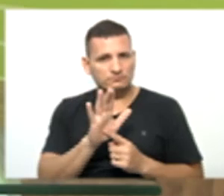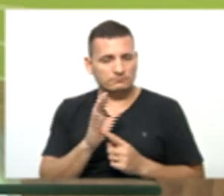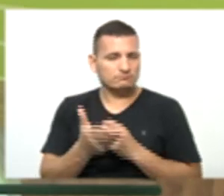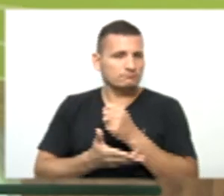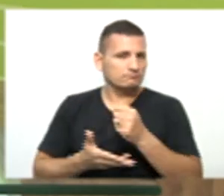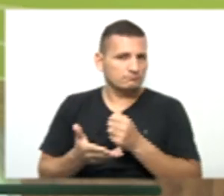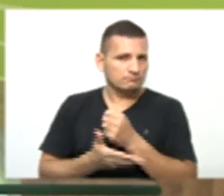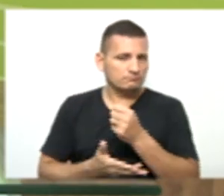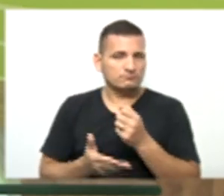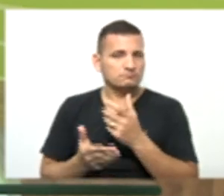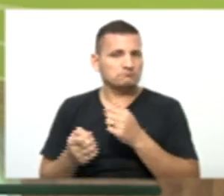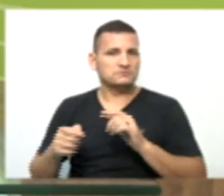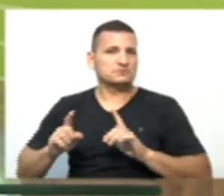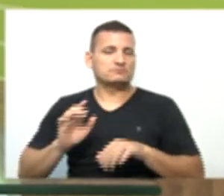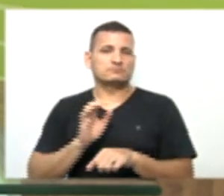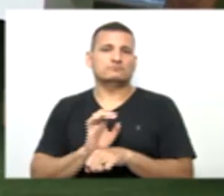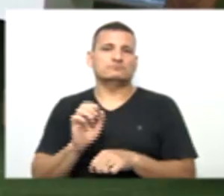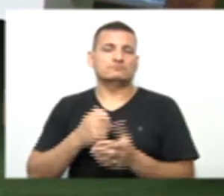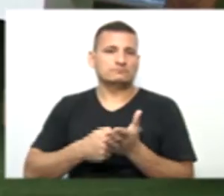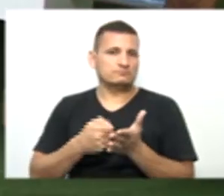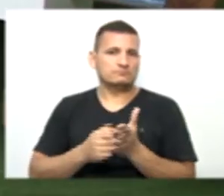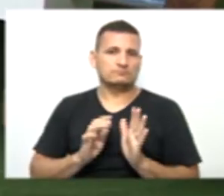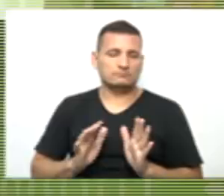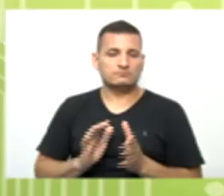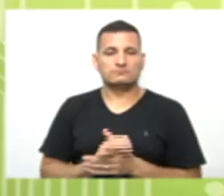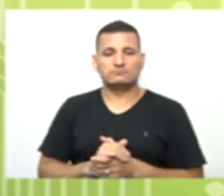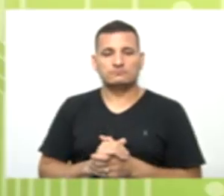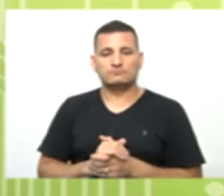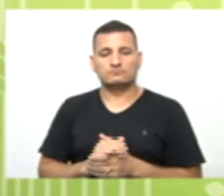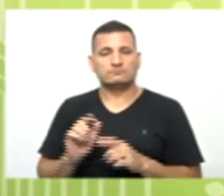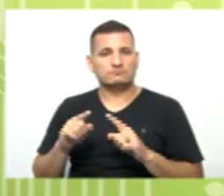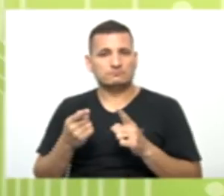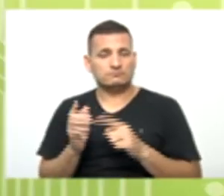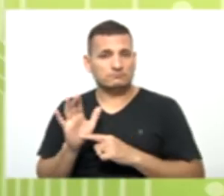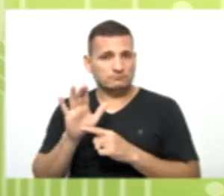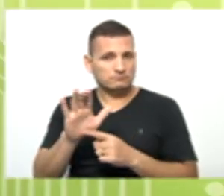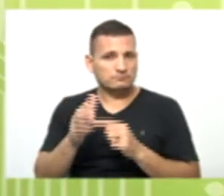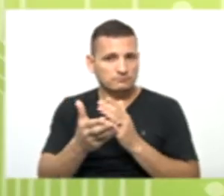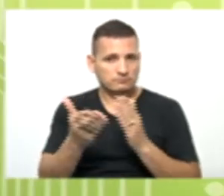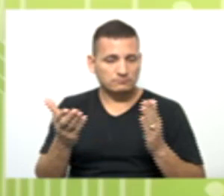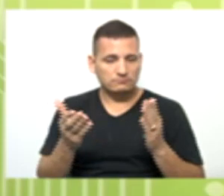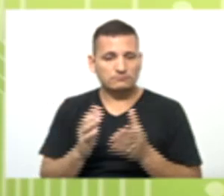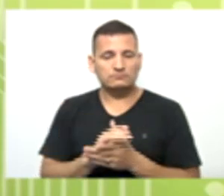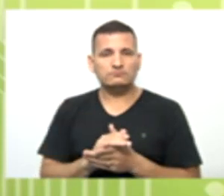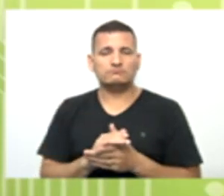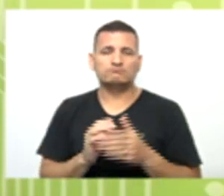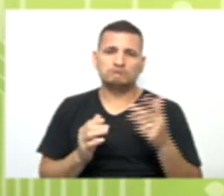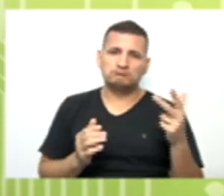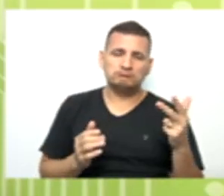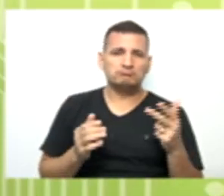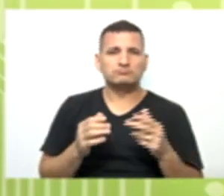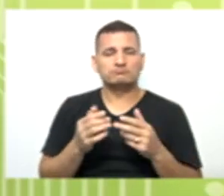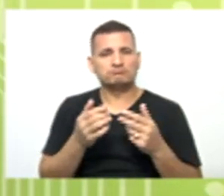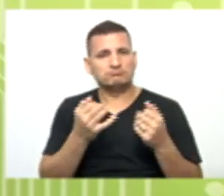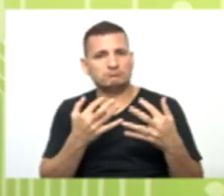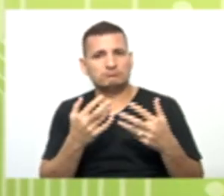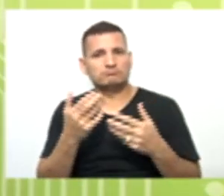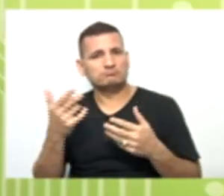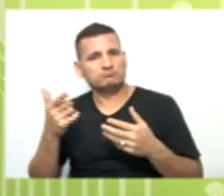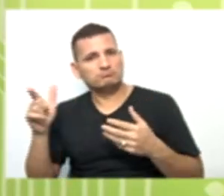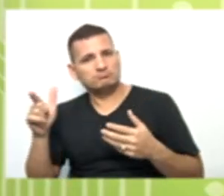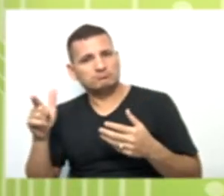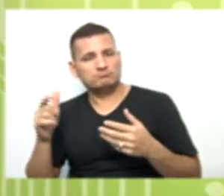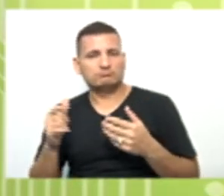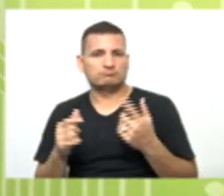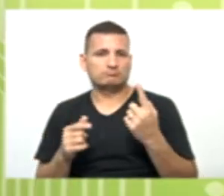sem a realização do estágio. Mas aí a gente mostra para você, né, o que é uma coisa, o que é outra coisa, para você saber que uma coisa é